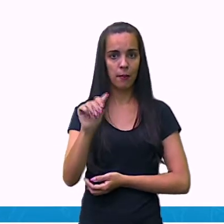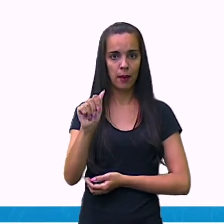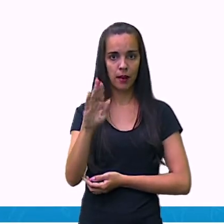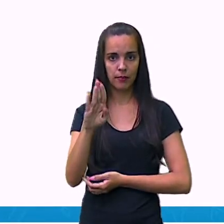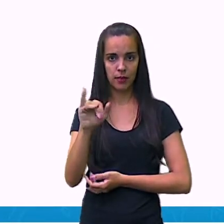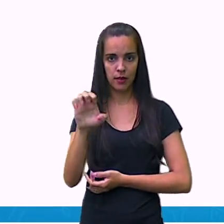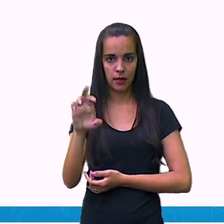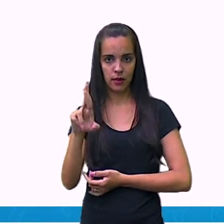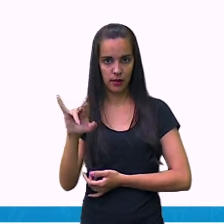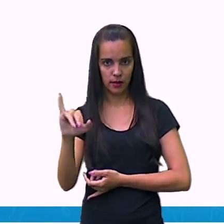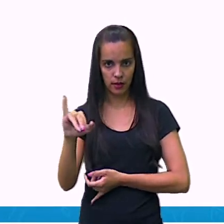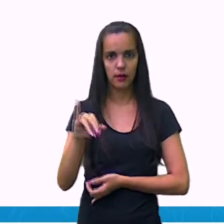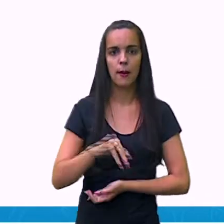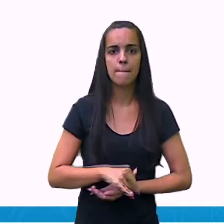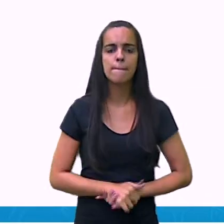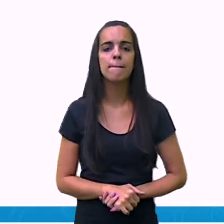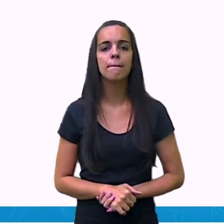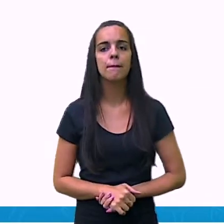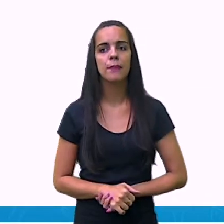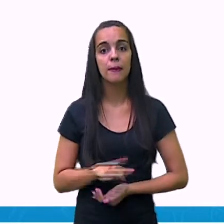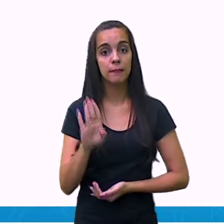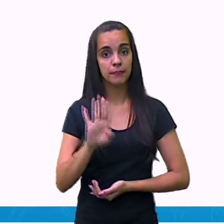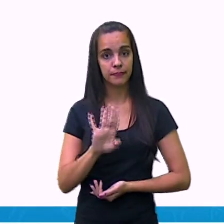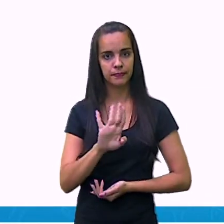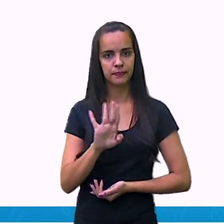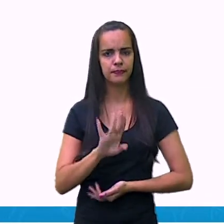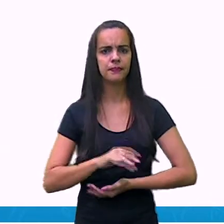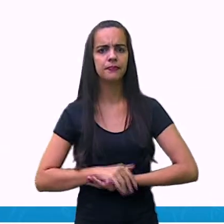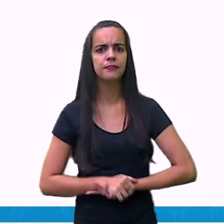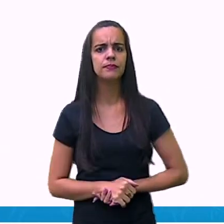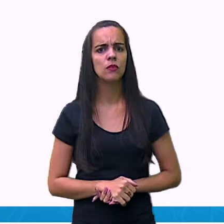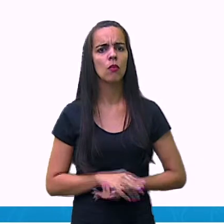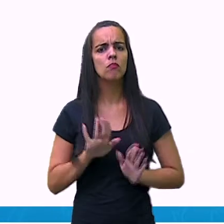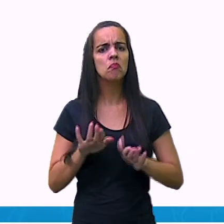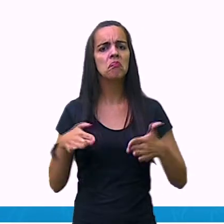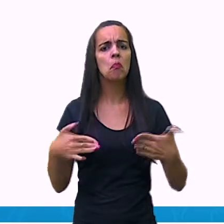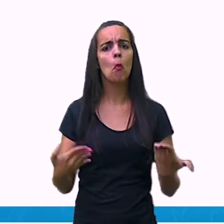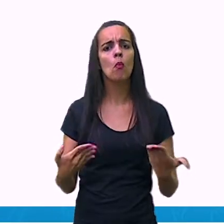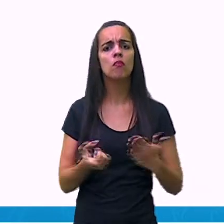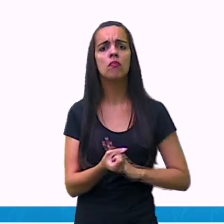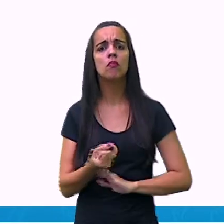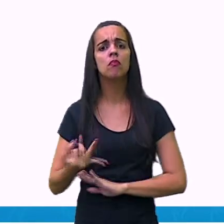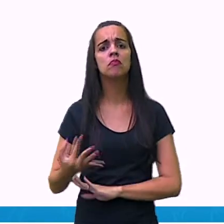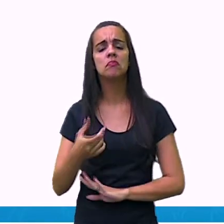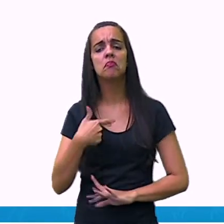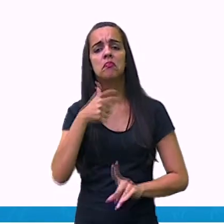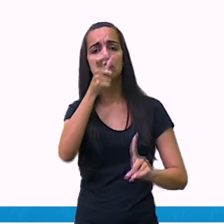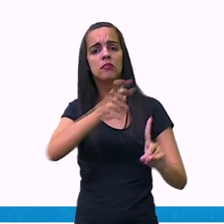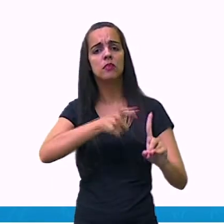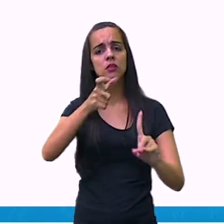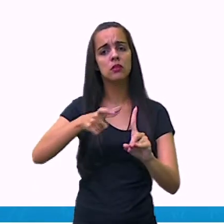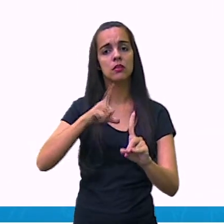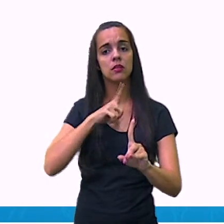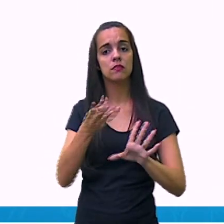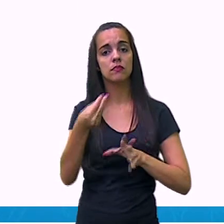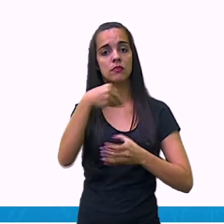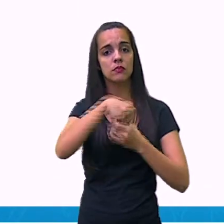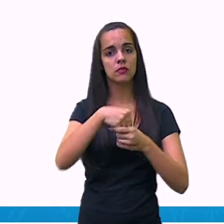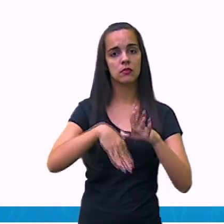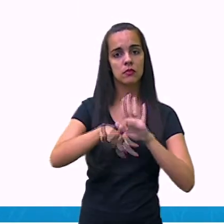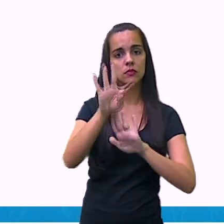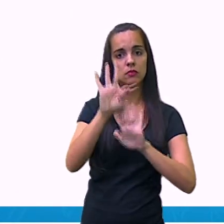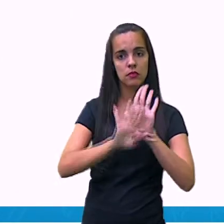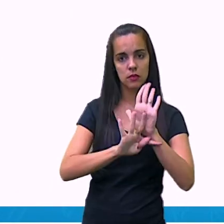Marot Barbieri. Letra B. Quantas e quais são as